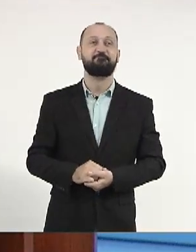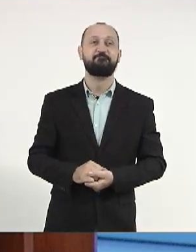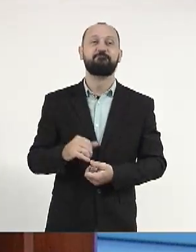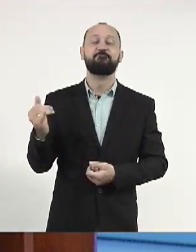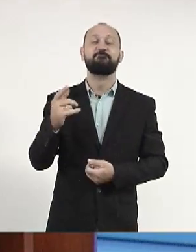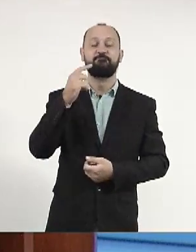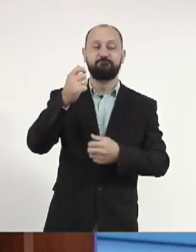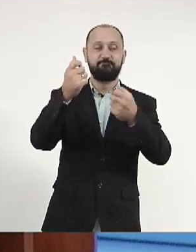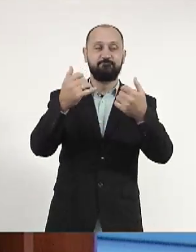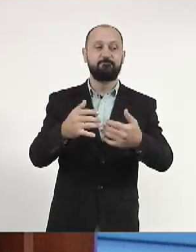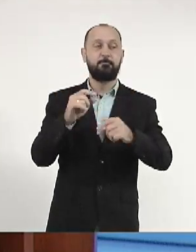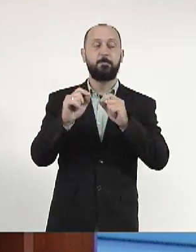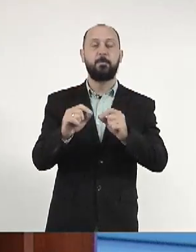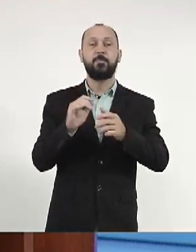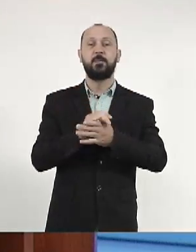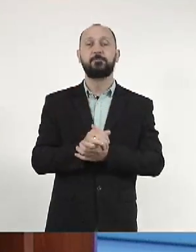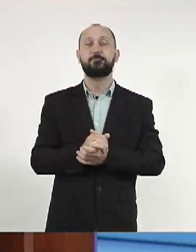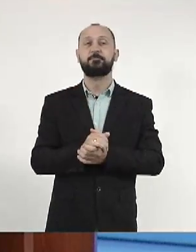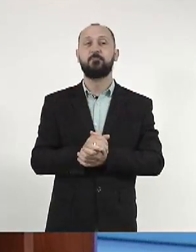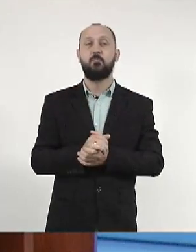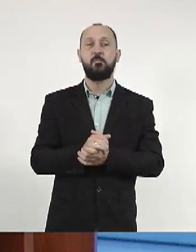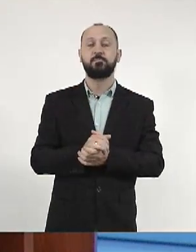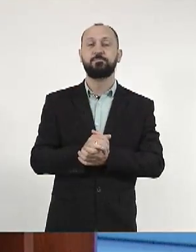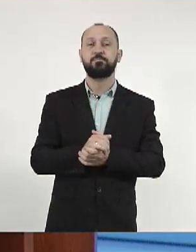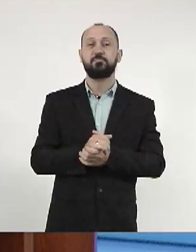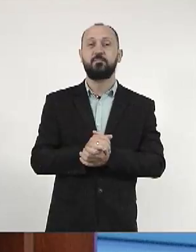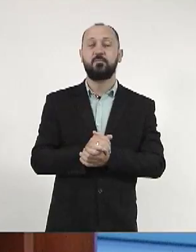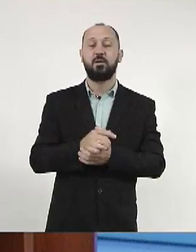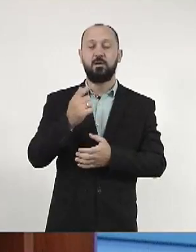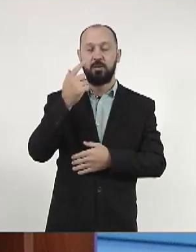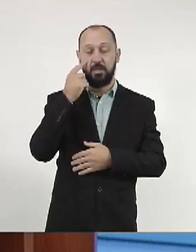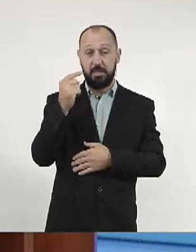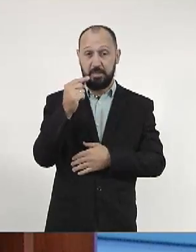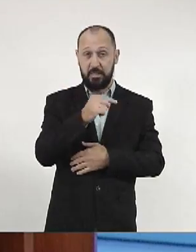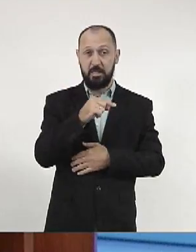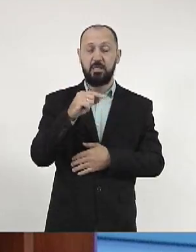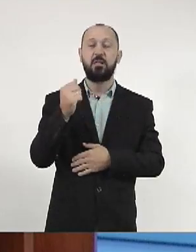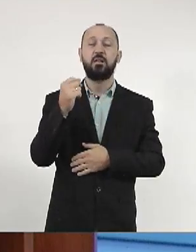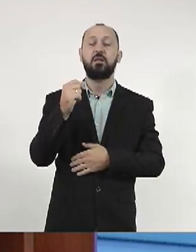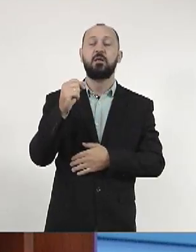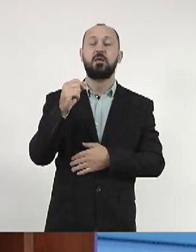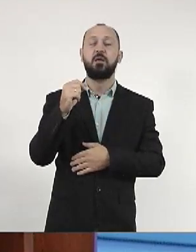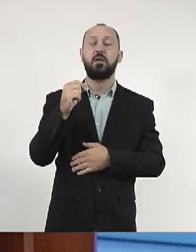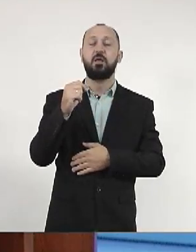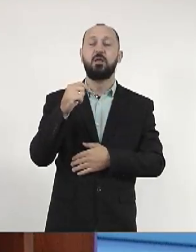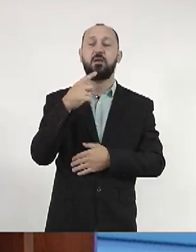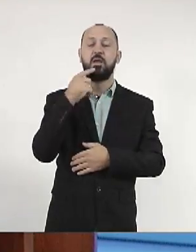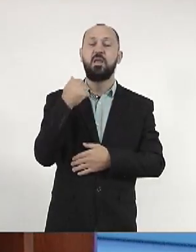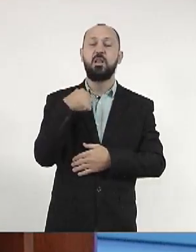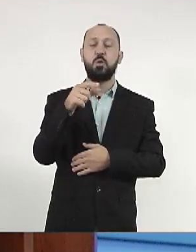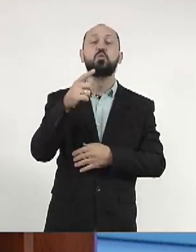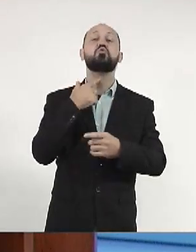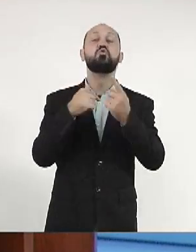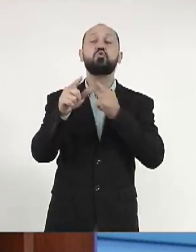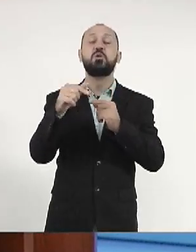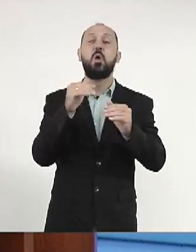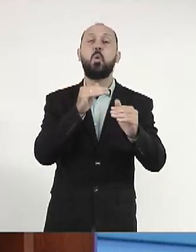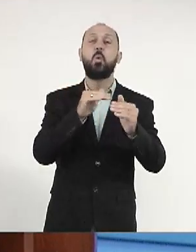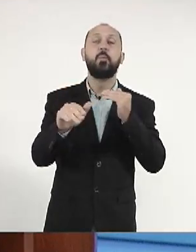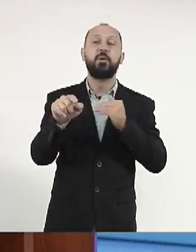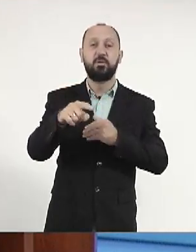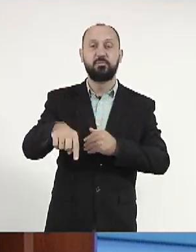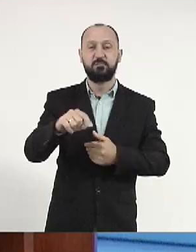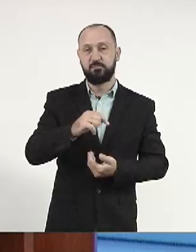que se diga isso, e o Alexandre de Moraes, ele contraria interesses desses grupos.